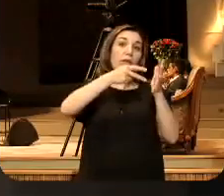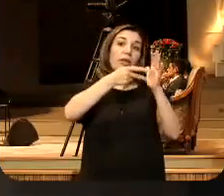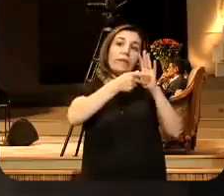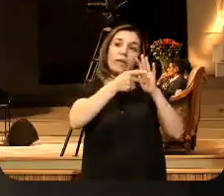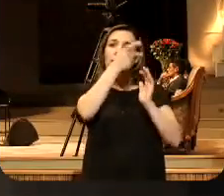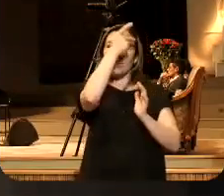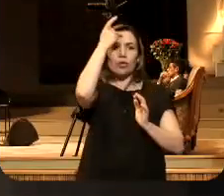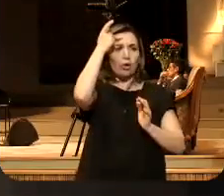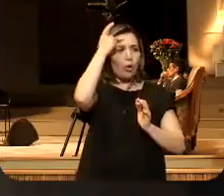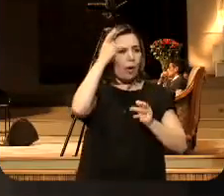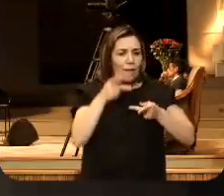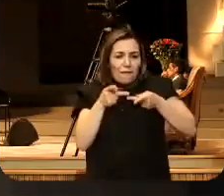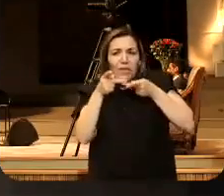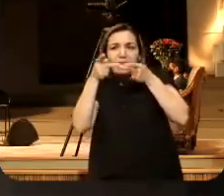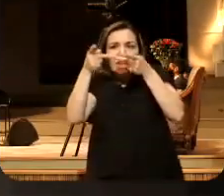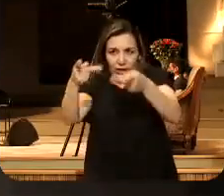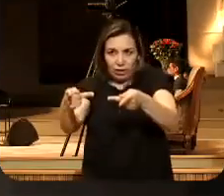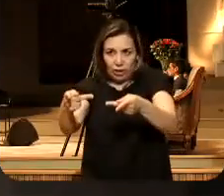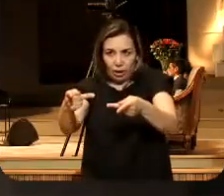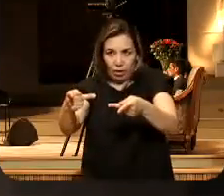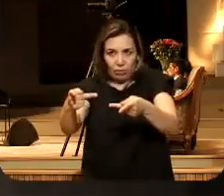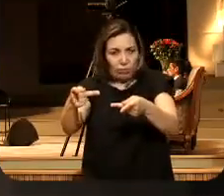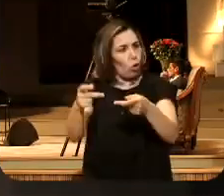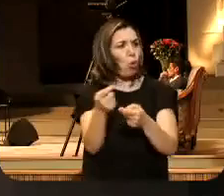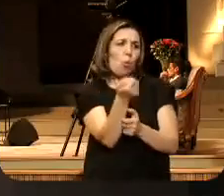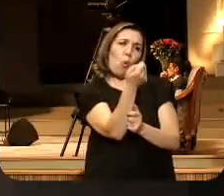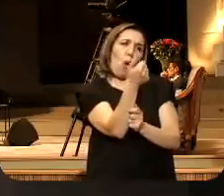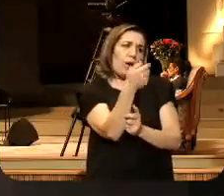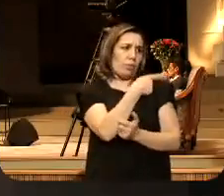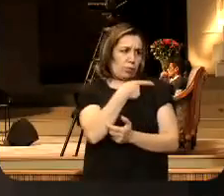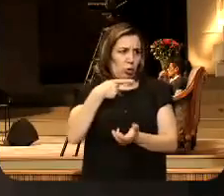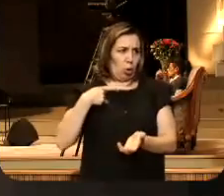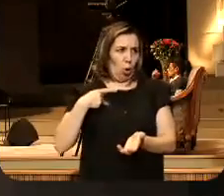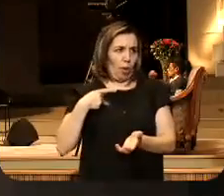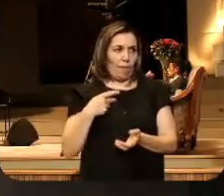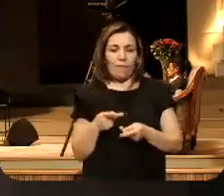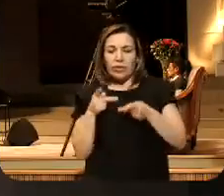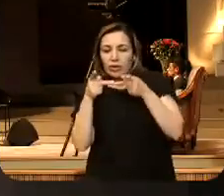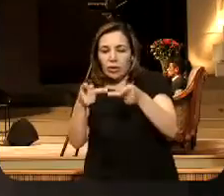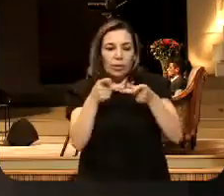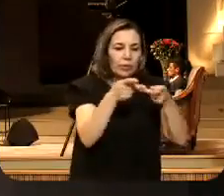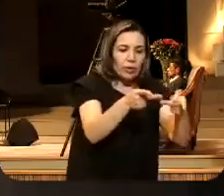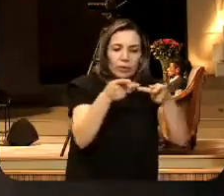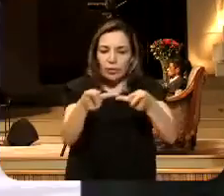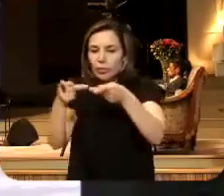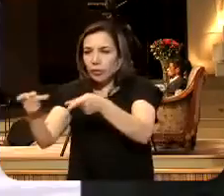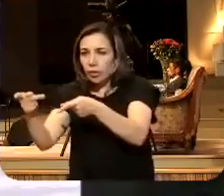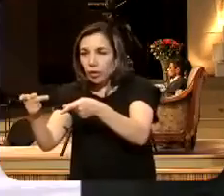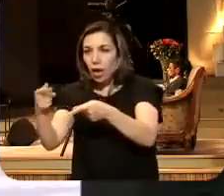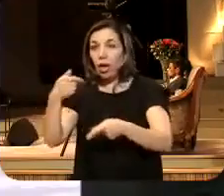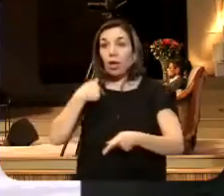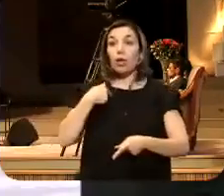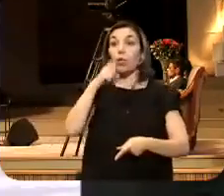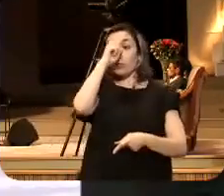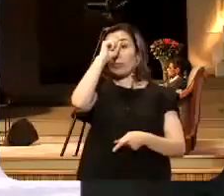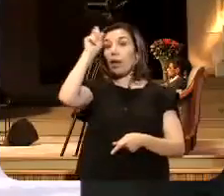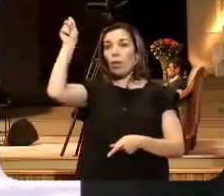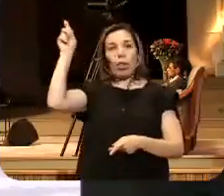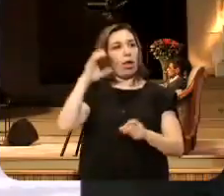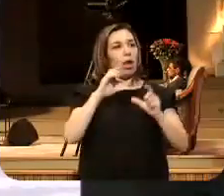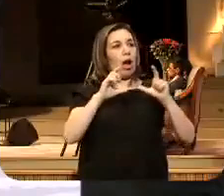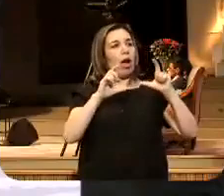voluntários. Eu me surpreendi com isso. Mas todos nós sofremos. Esse texto, ele